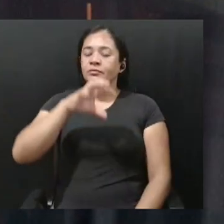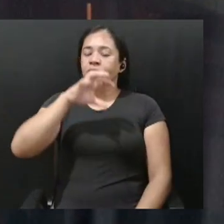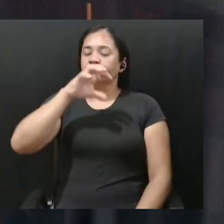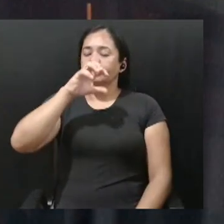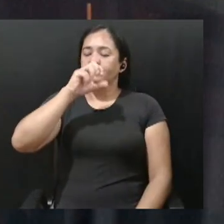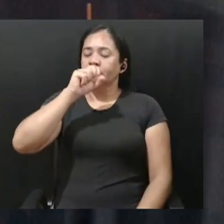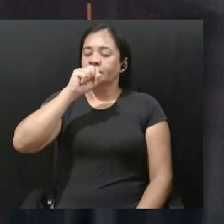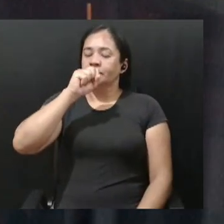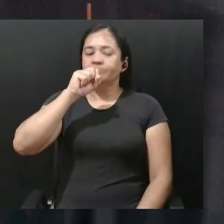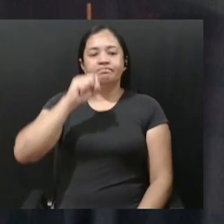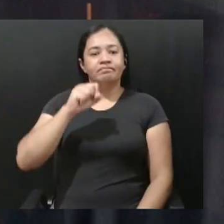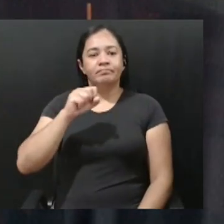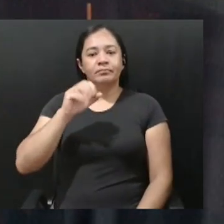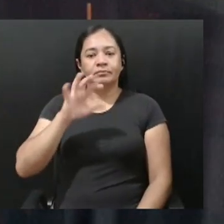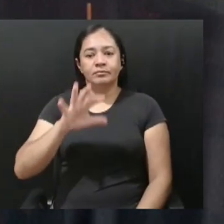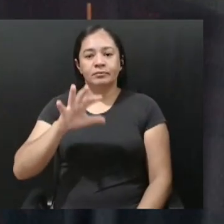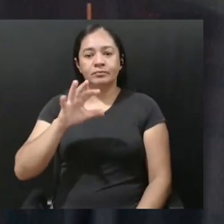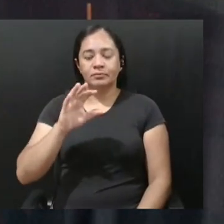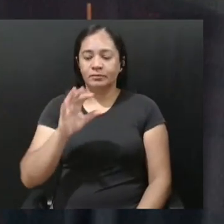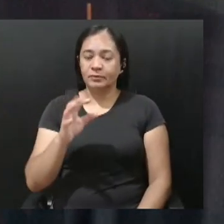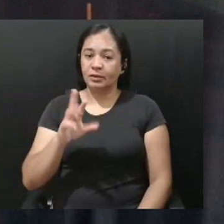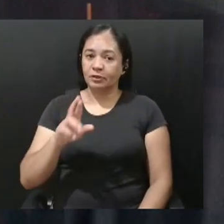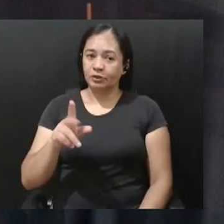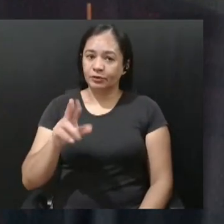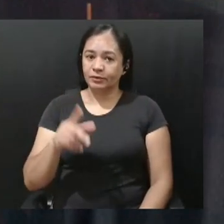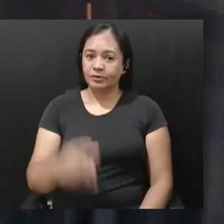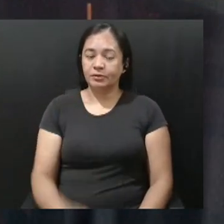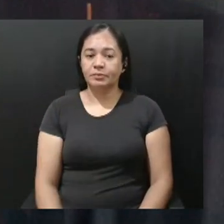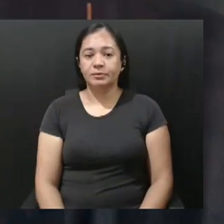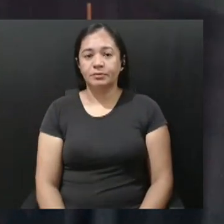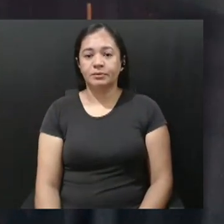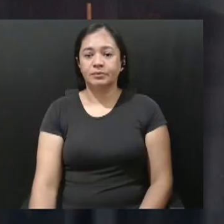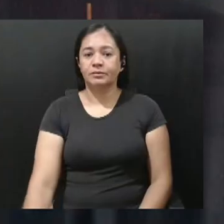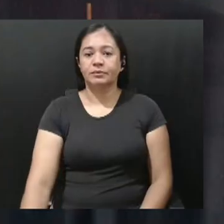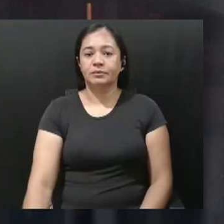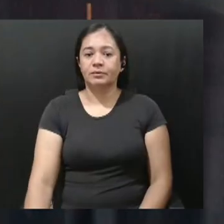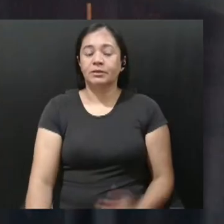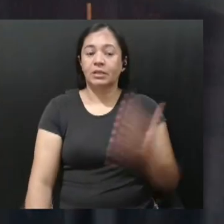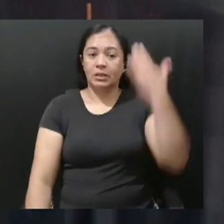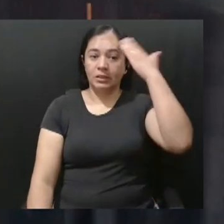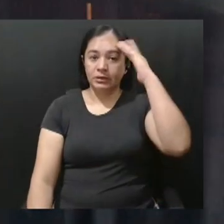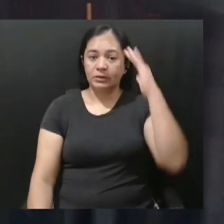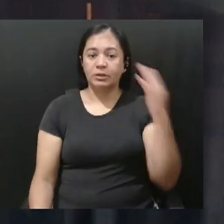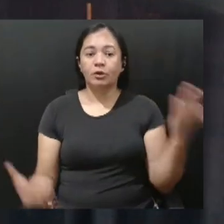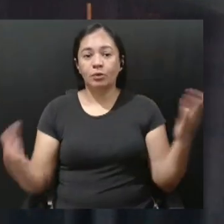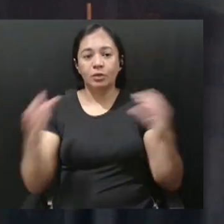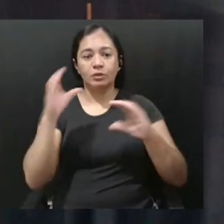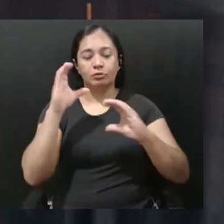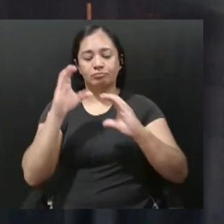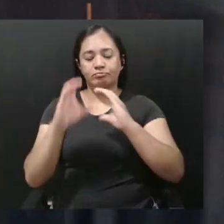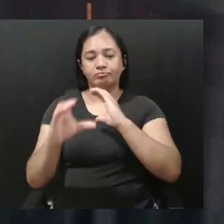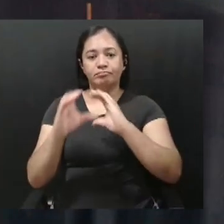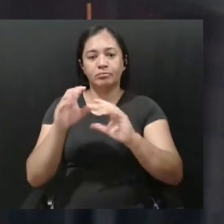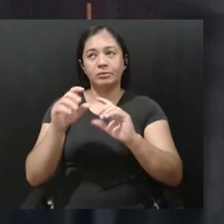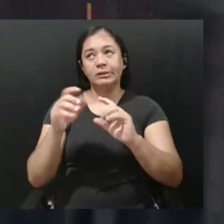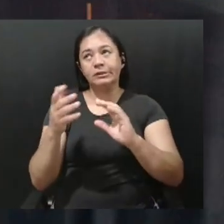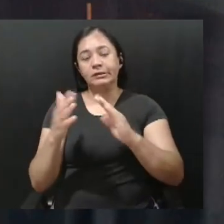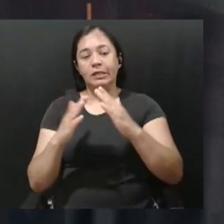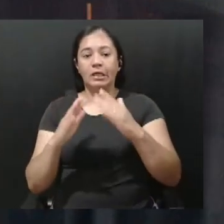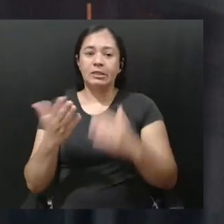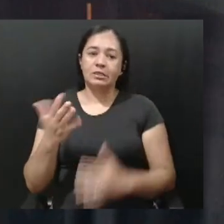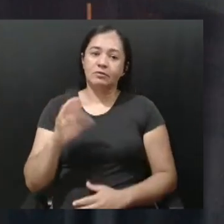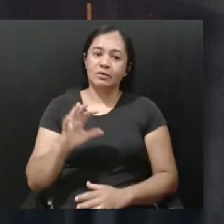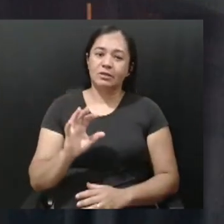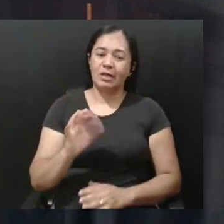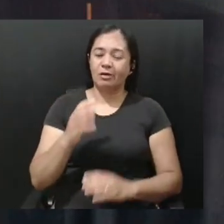essa é a diferença, né, entender quando essa comunicação pode ser pode estar sendo travada ali por uma outra coisa, saber